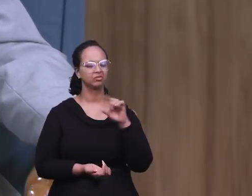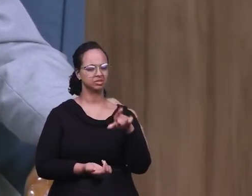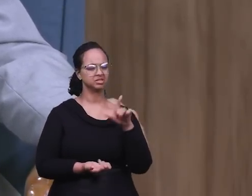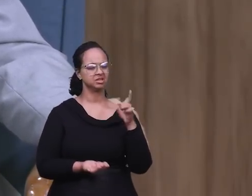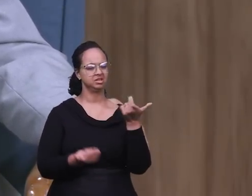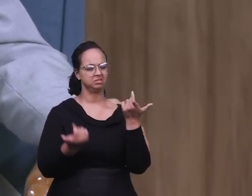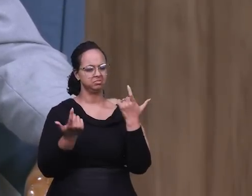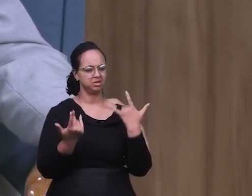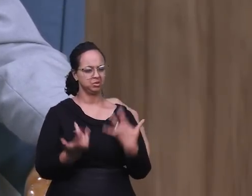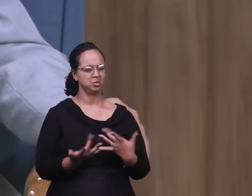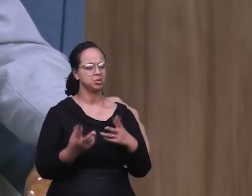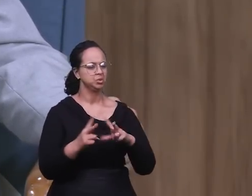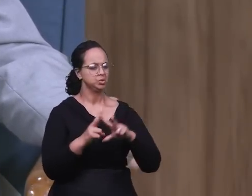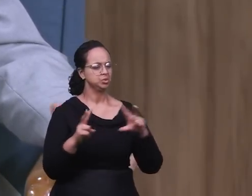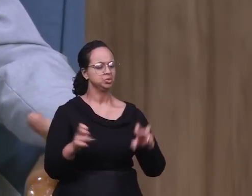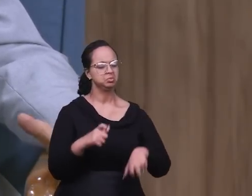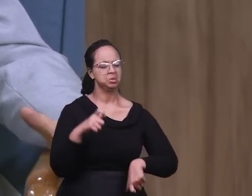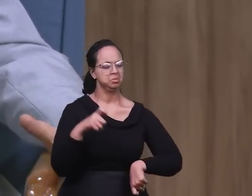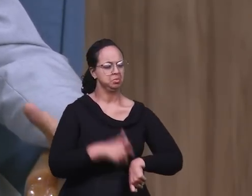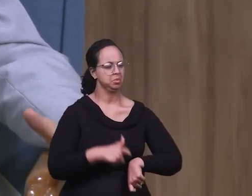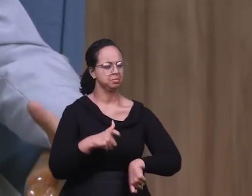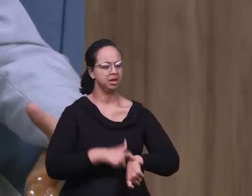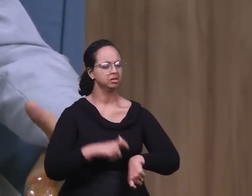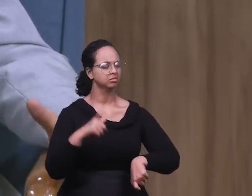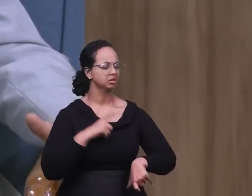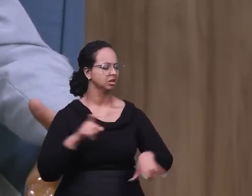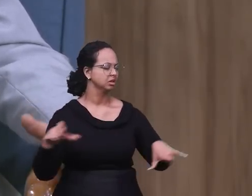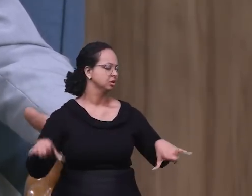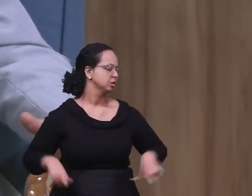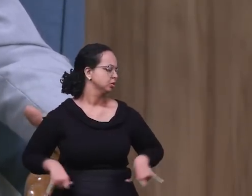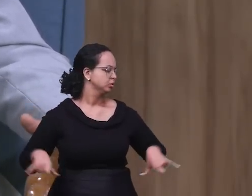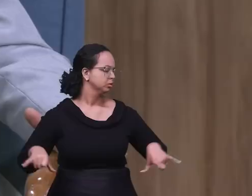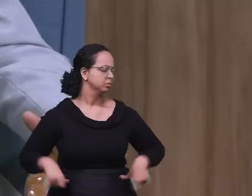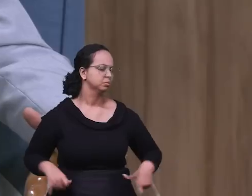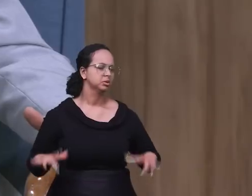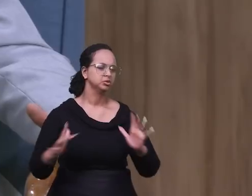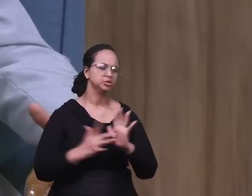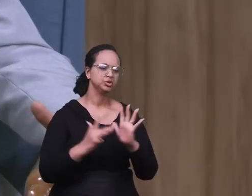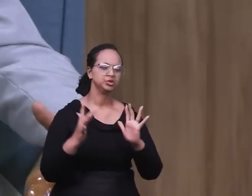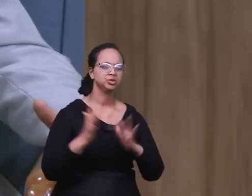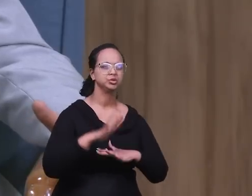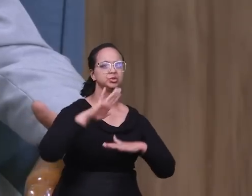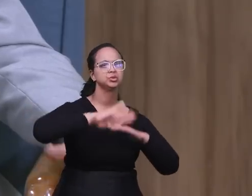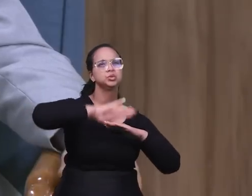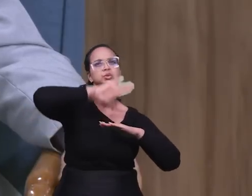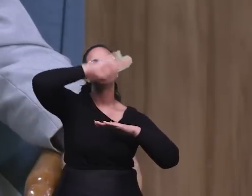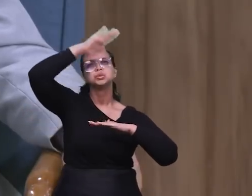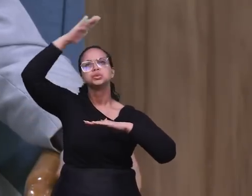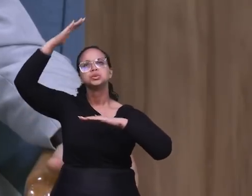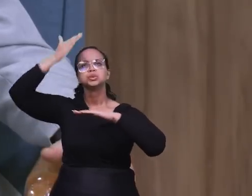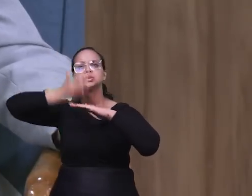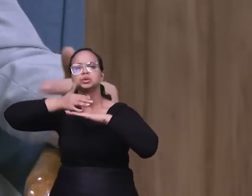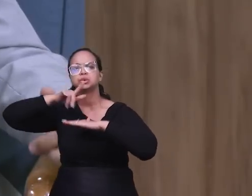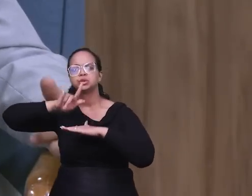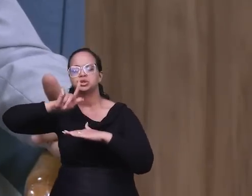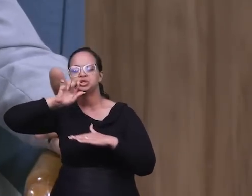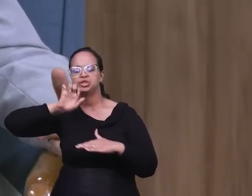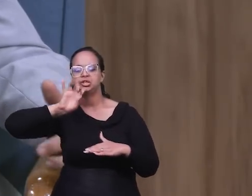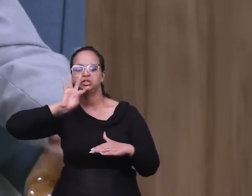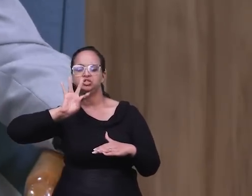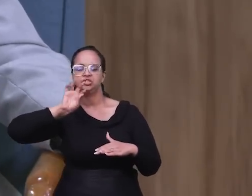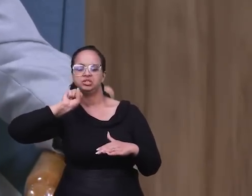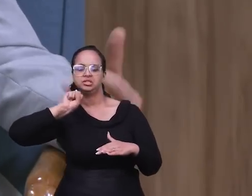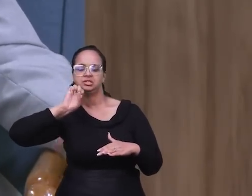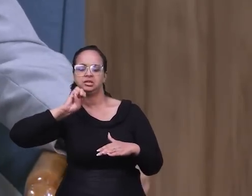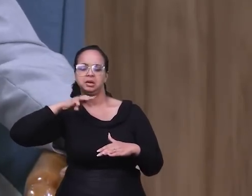falou aqui sobre esse momento de extremo sofrimento de Jesus ali no Getsêmani, né? Quer dizer, na véspera